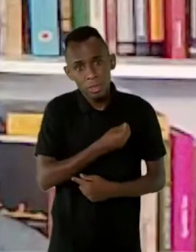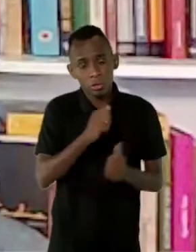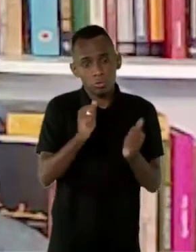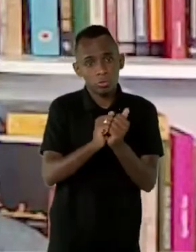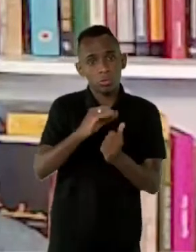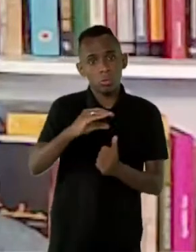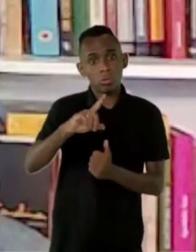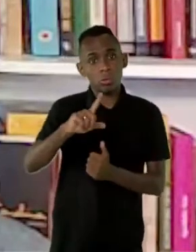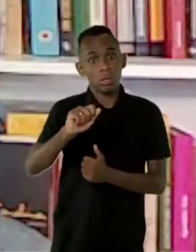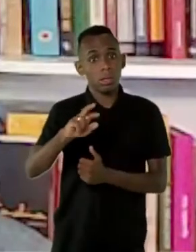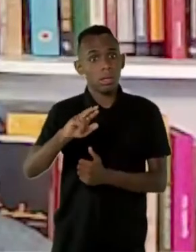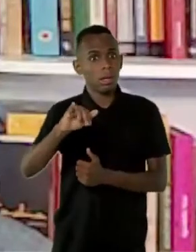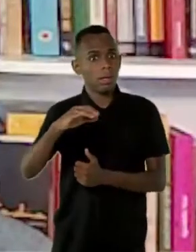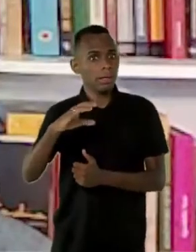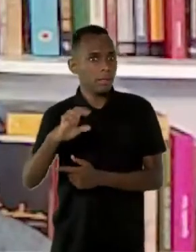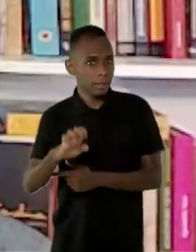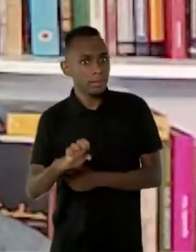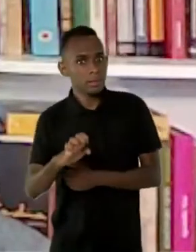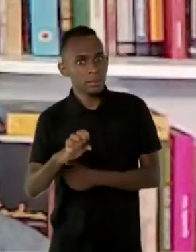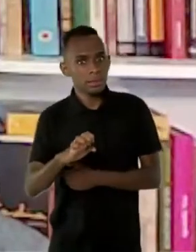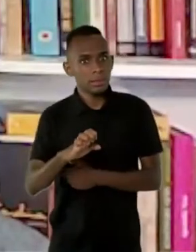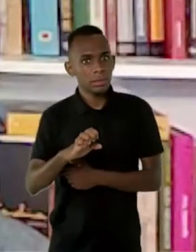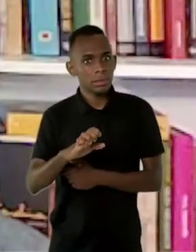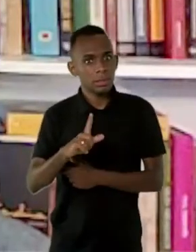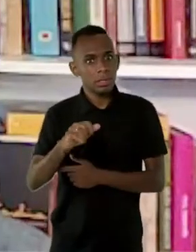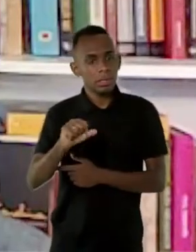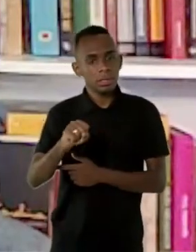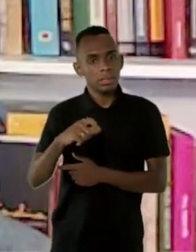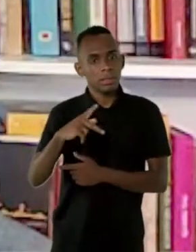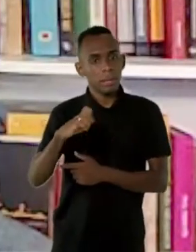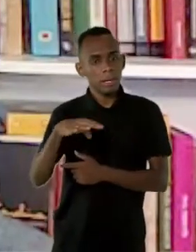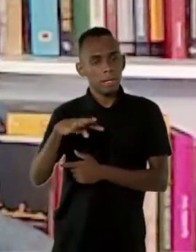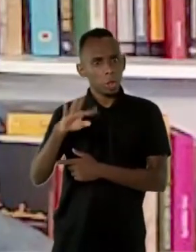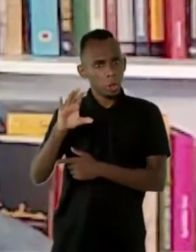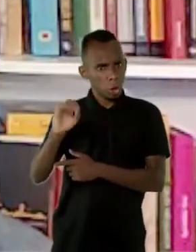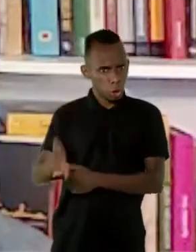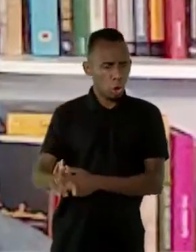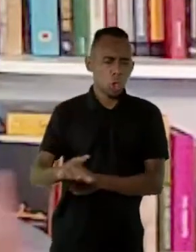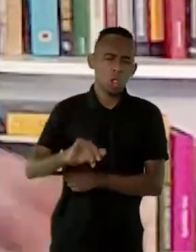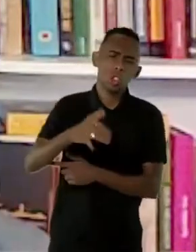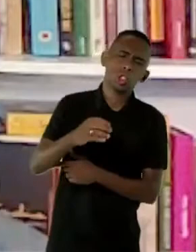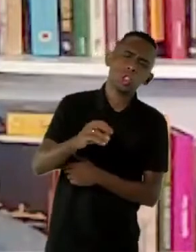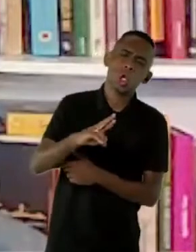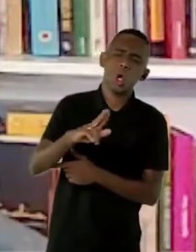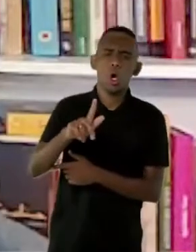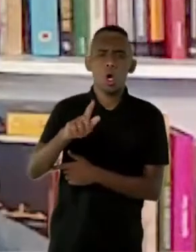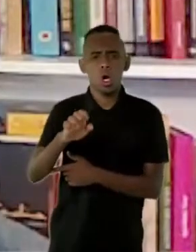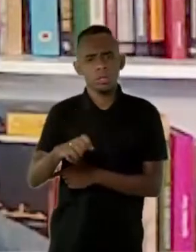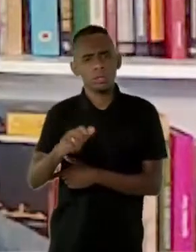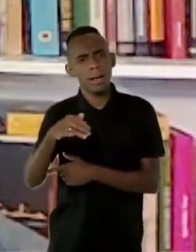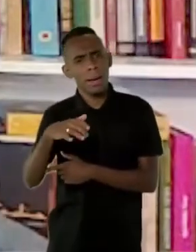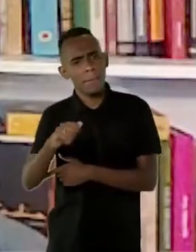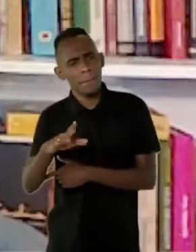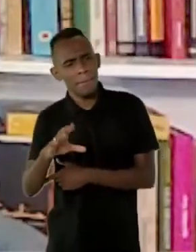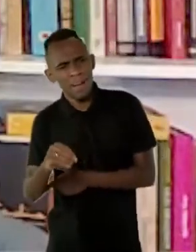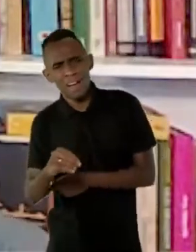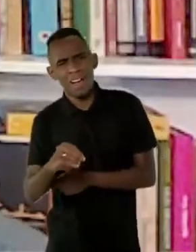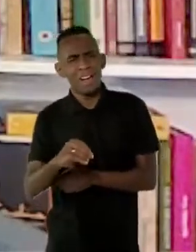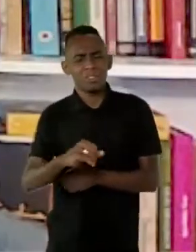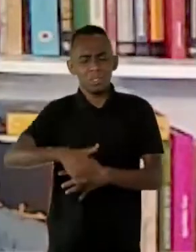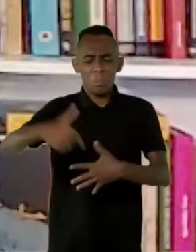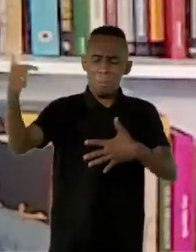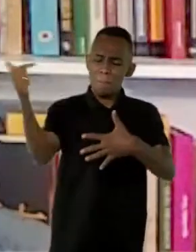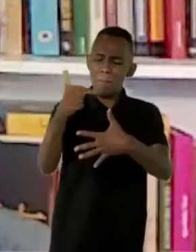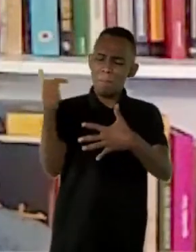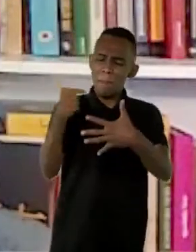uma foto lindíssima das duas, né? Dela com Clarice, fotos com Jorge Amado, foto com João Goulart, foto com Jânio